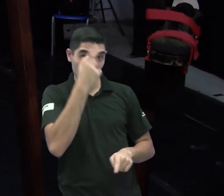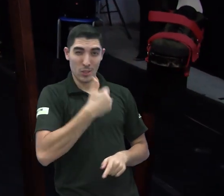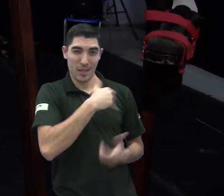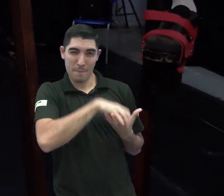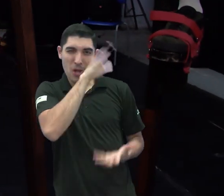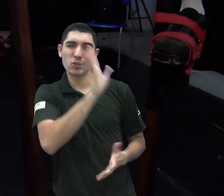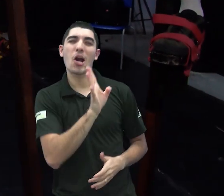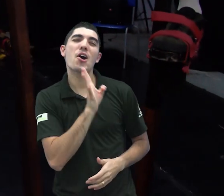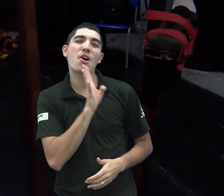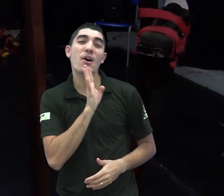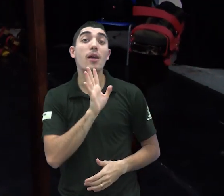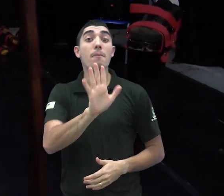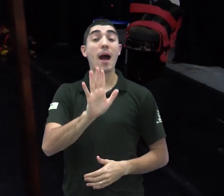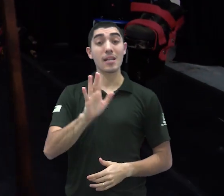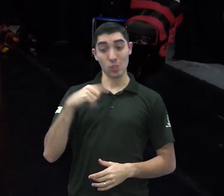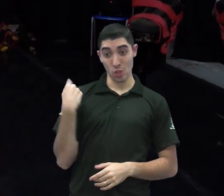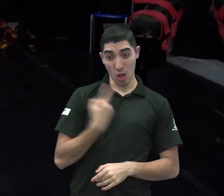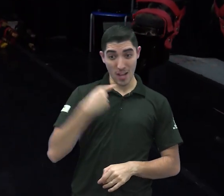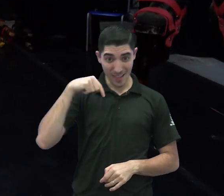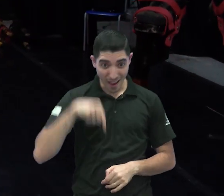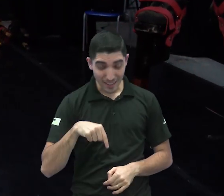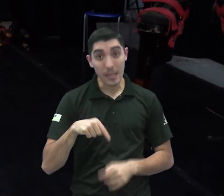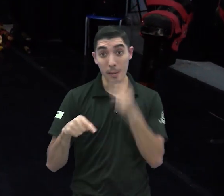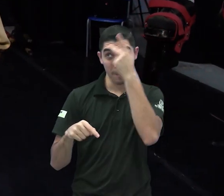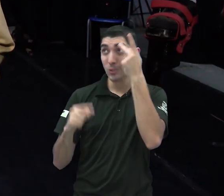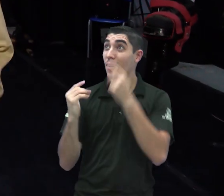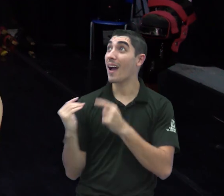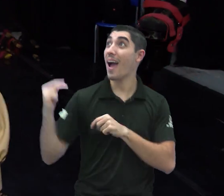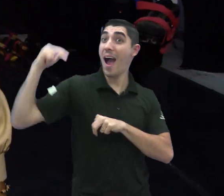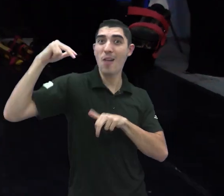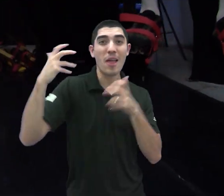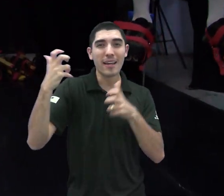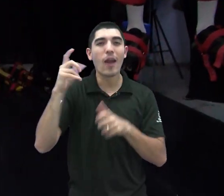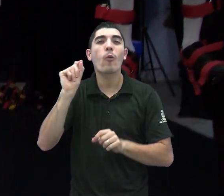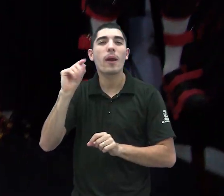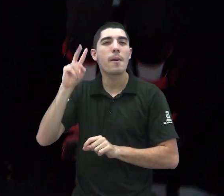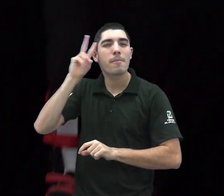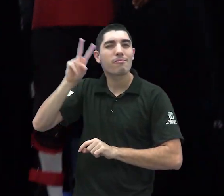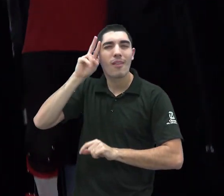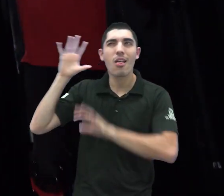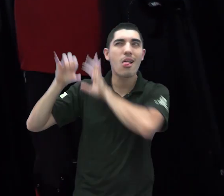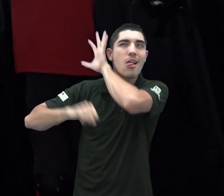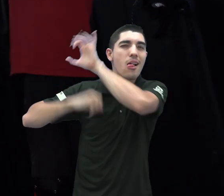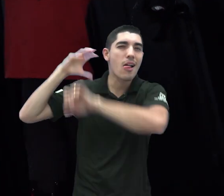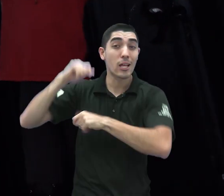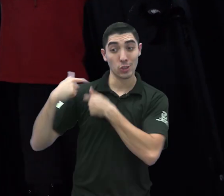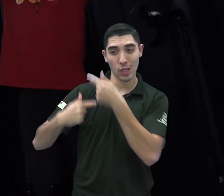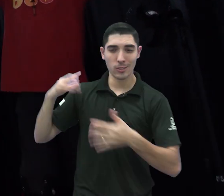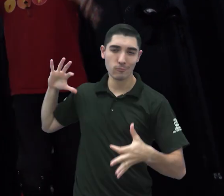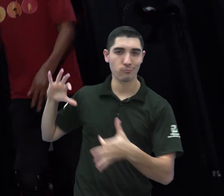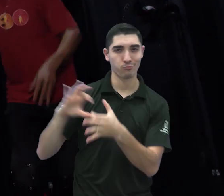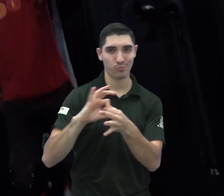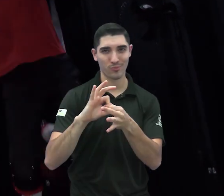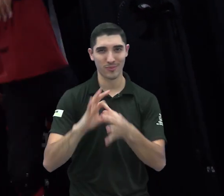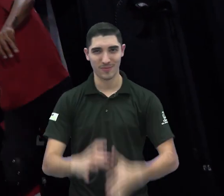aqui e lá do alto, querem resgatar memórias e unir gerações.